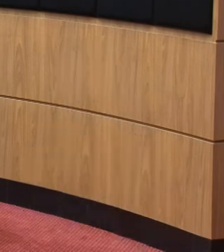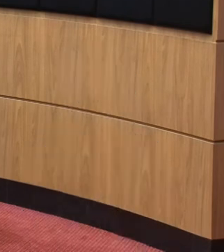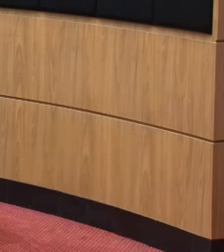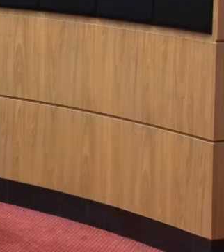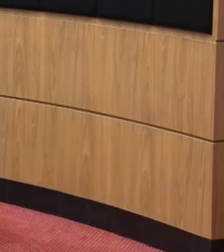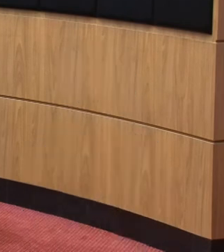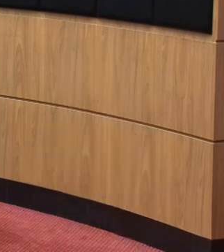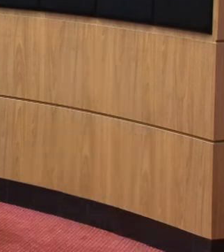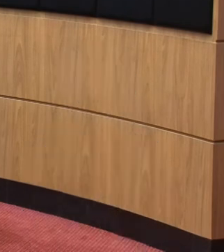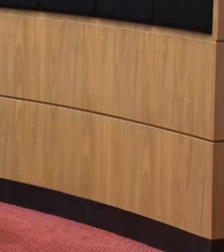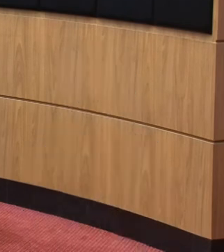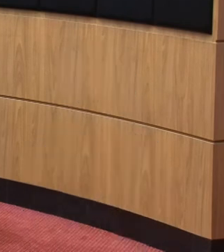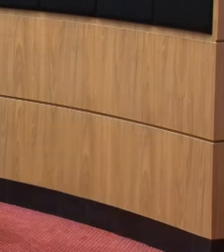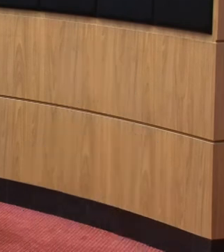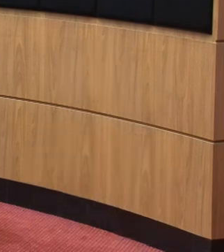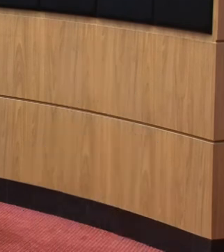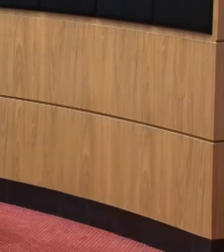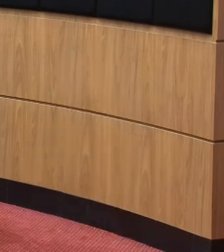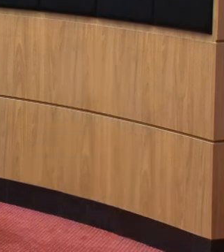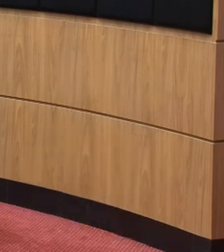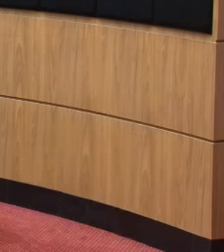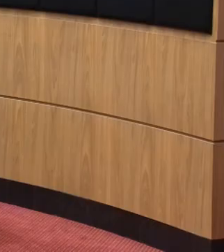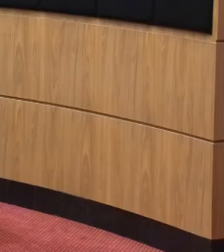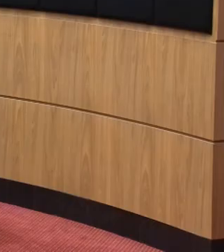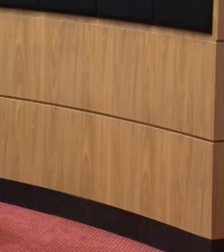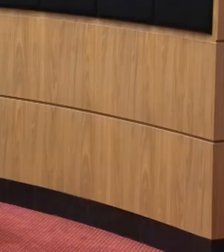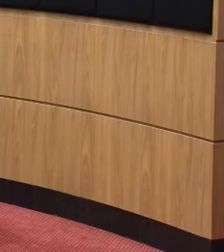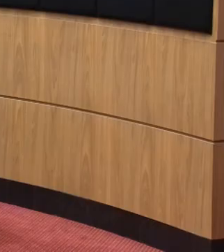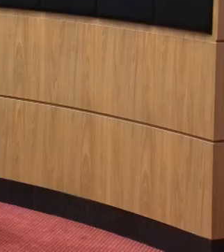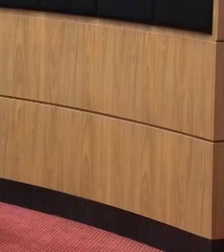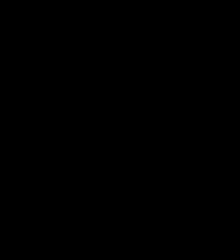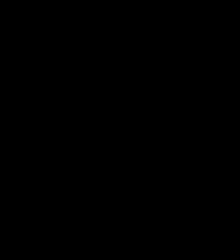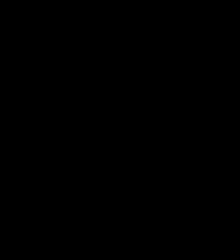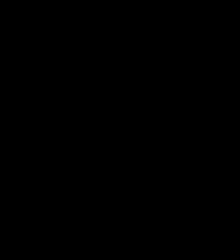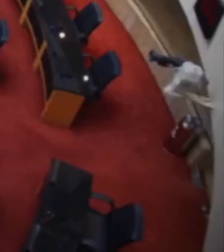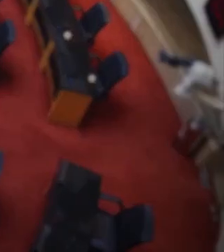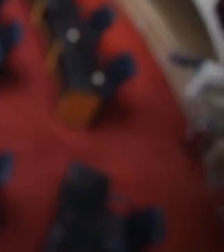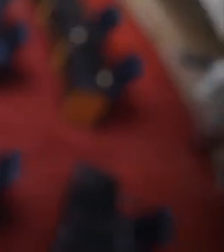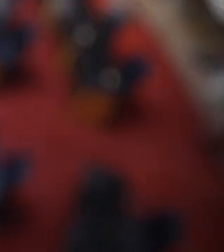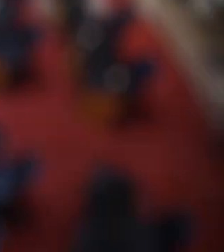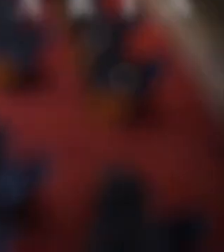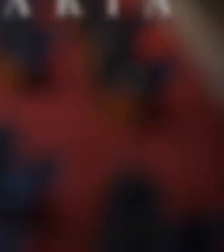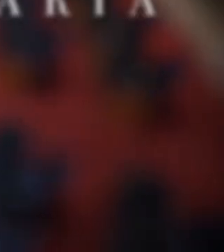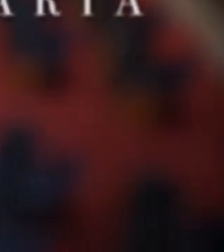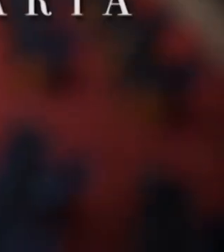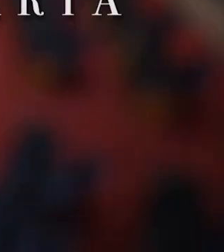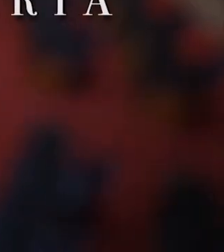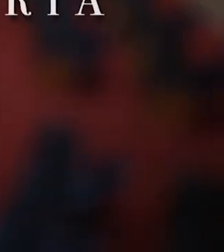Thank you.